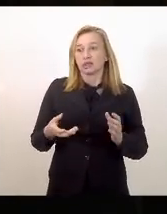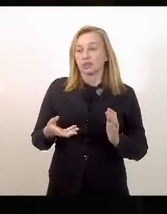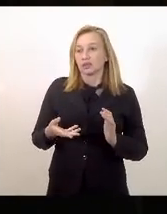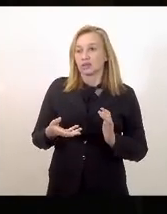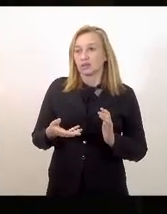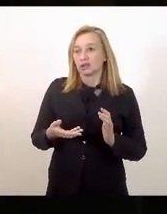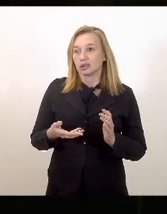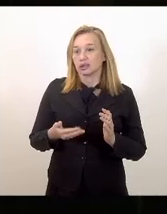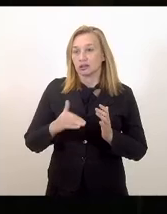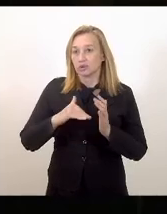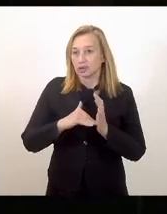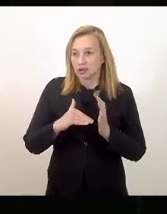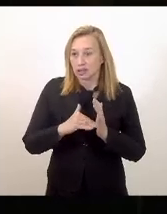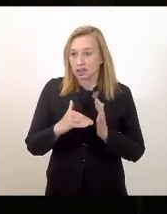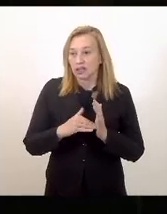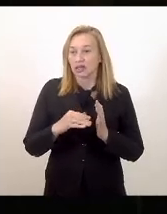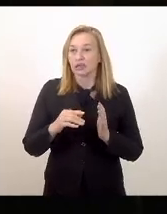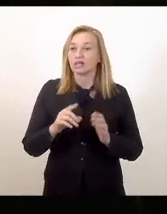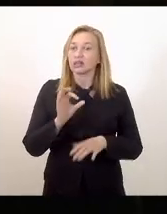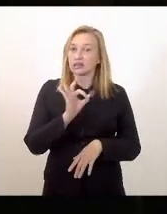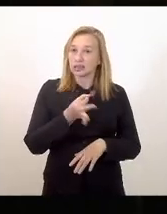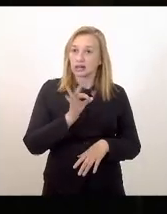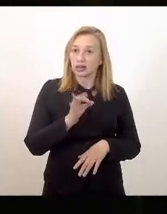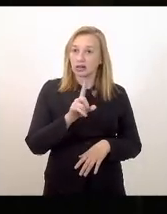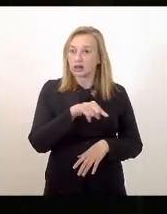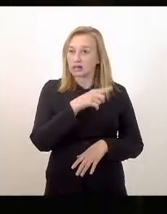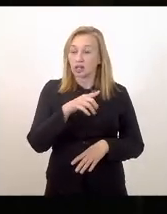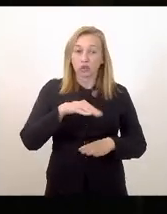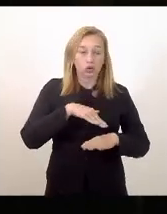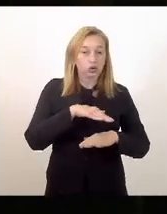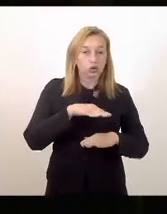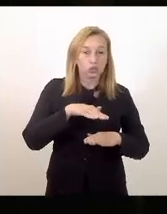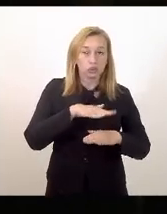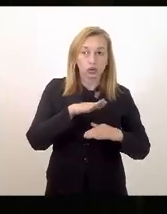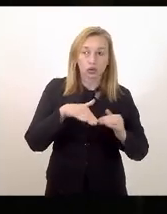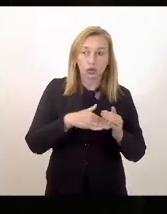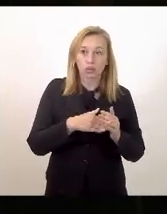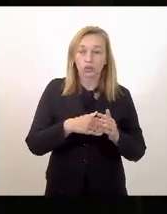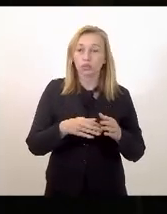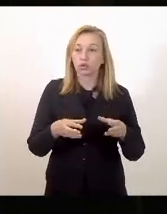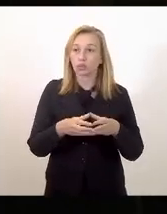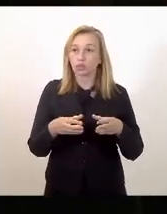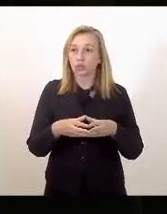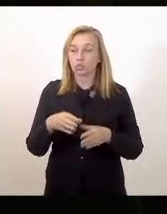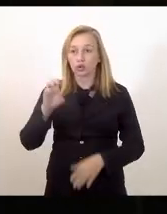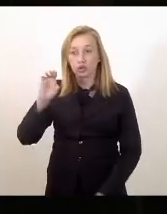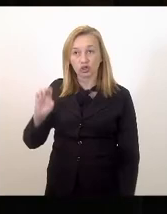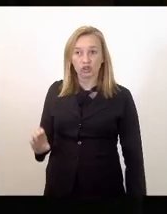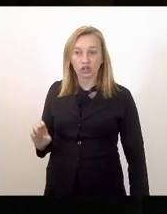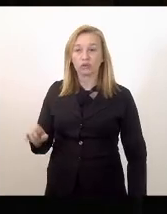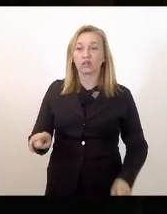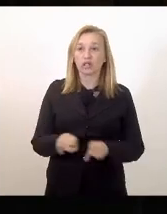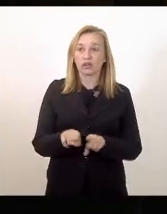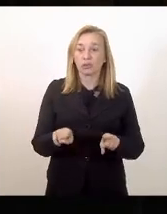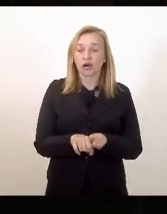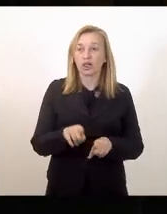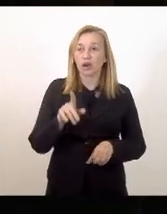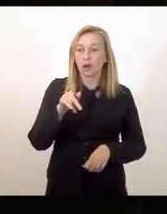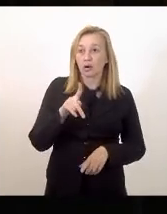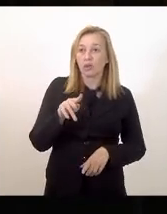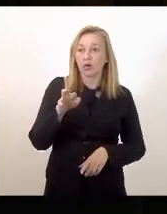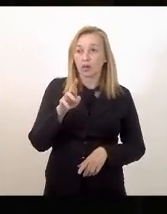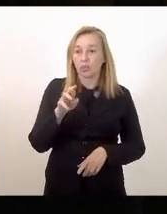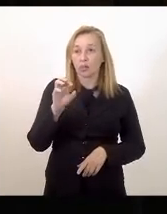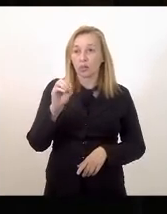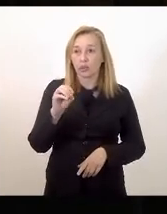óbvio, derrotamos todo o grupo de esquerda e também progressista na Câmara, votou contra